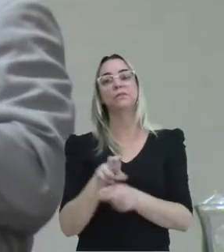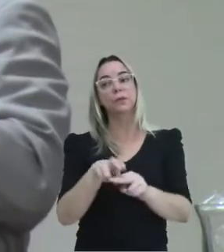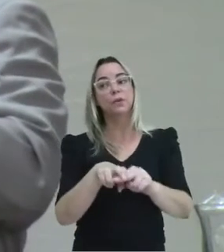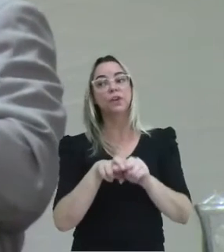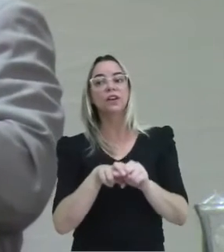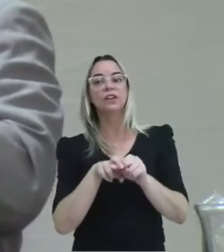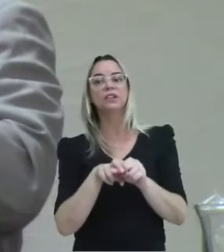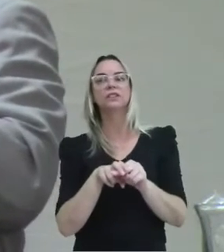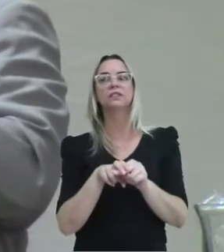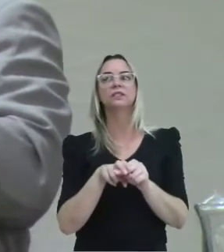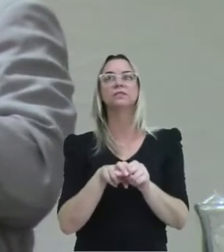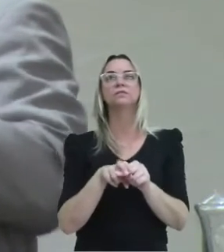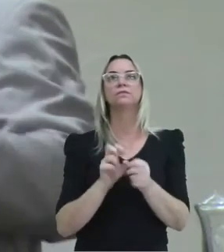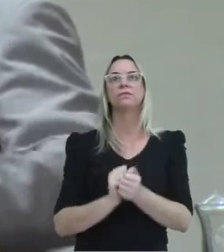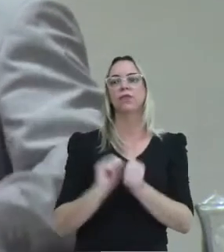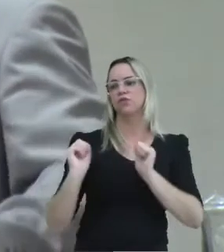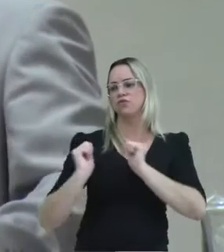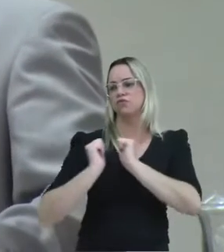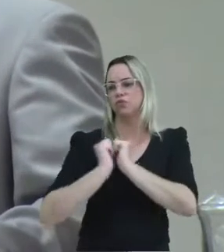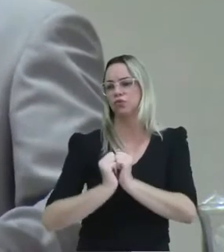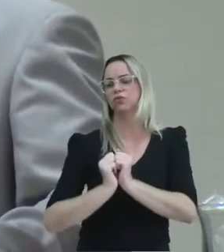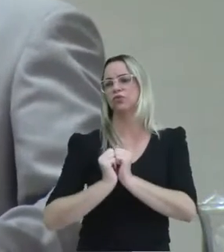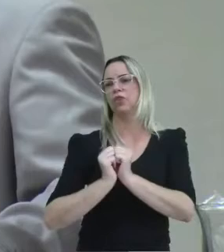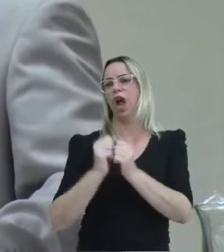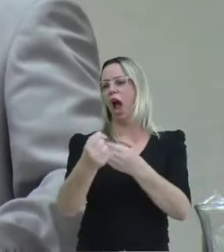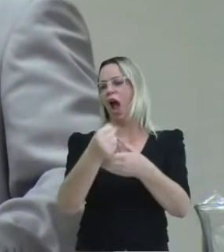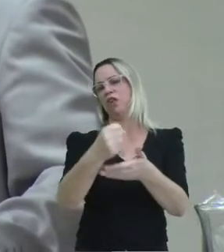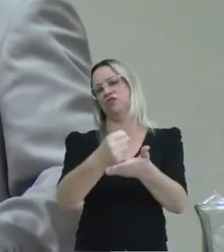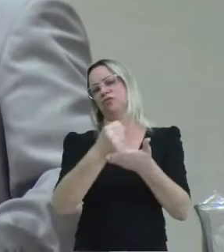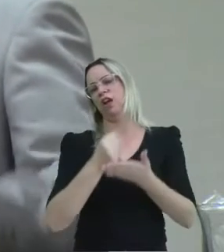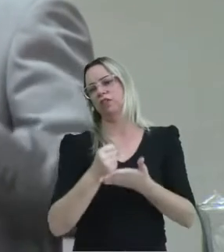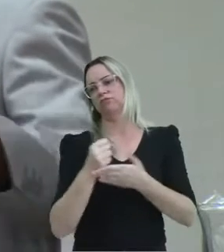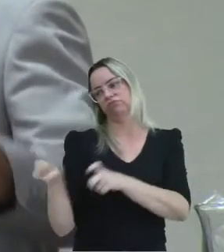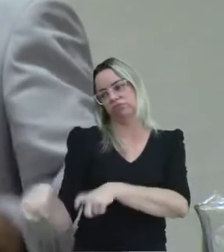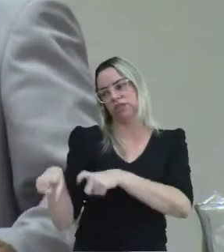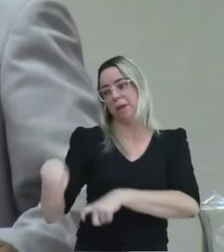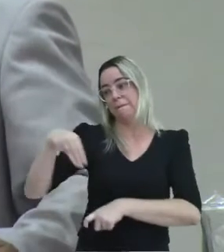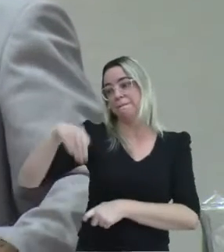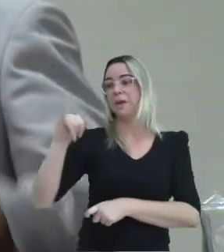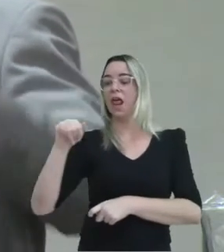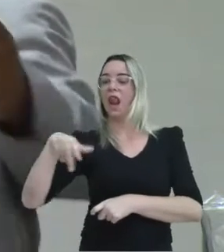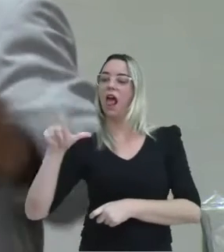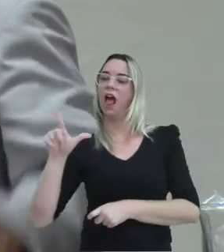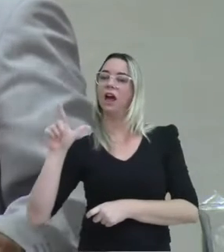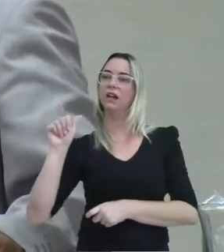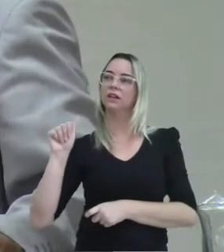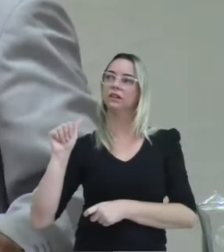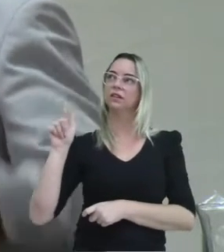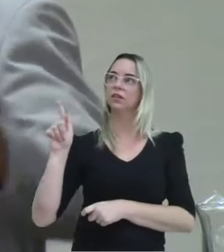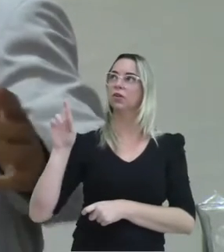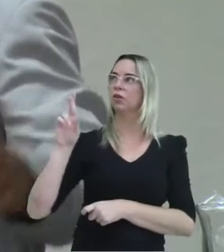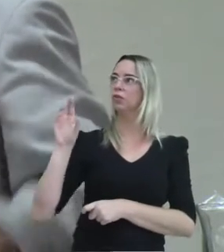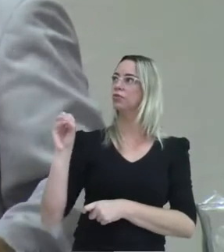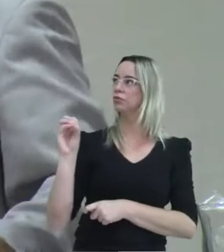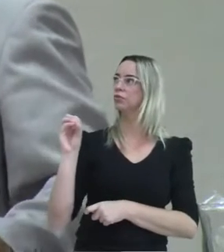pela extensão, pelo apoio que ele vai dar lá no Minador. A gente vai ter lá